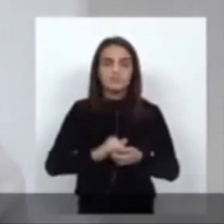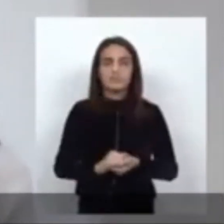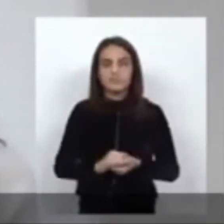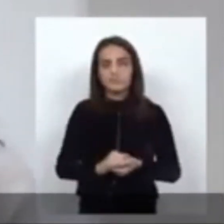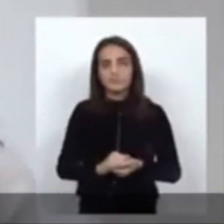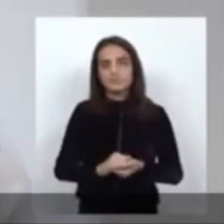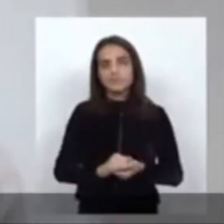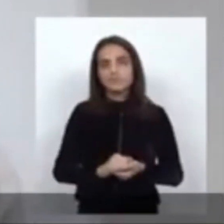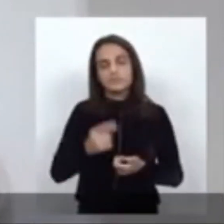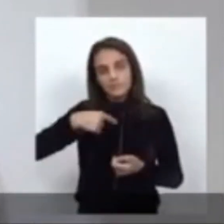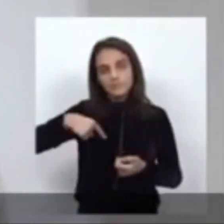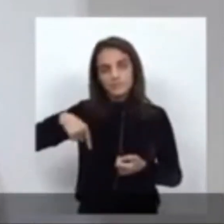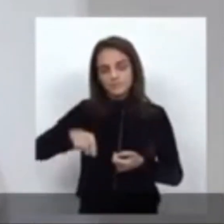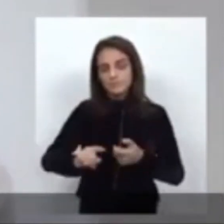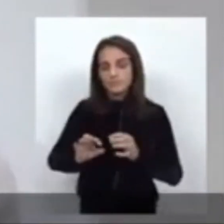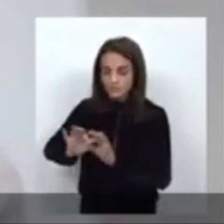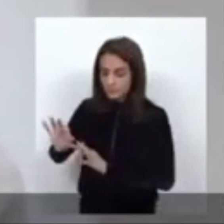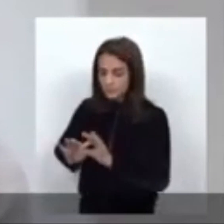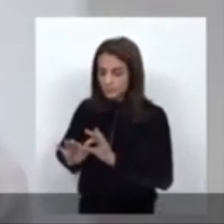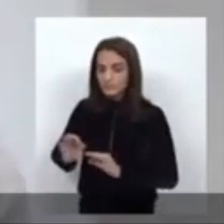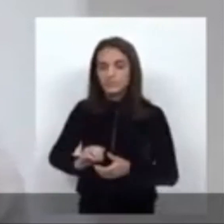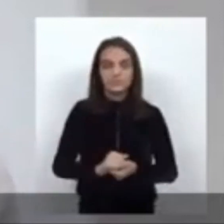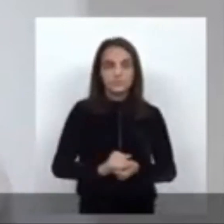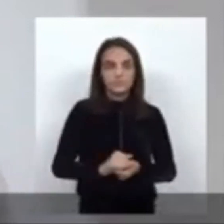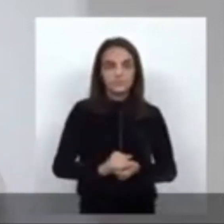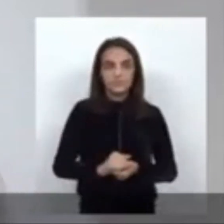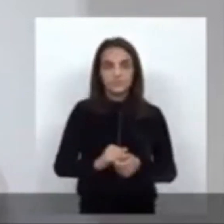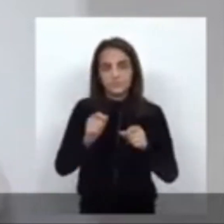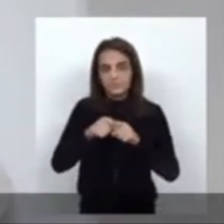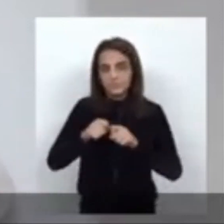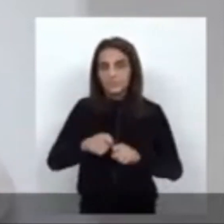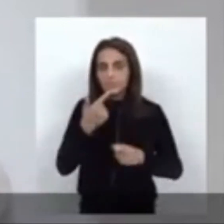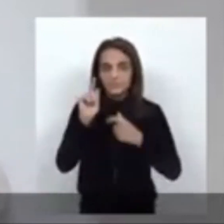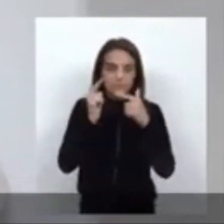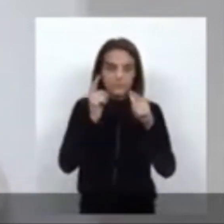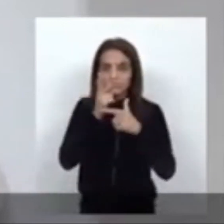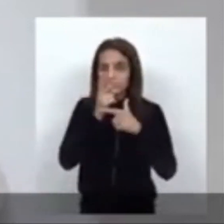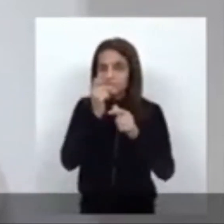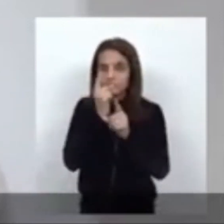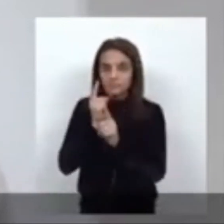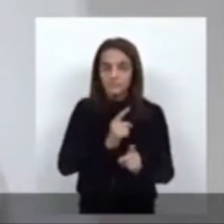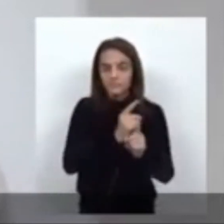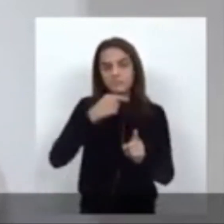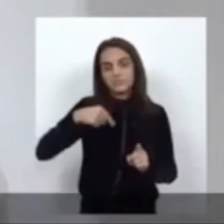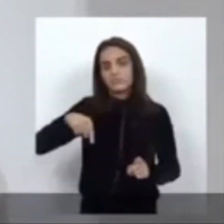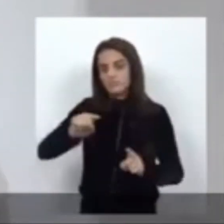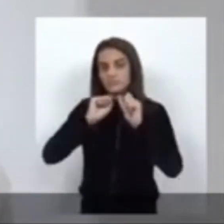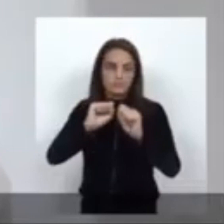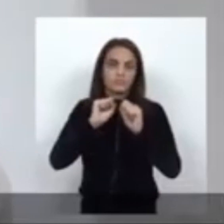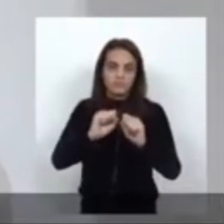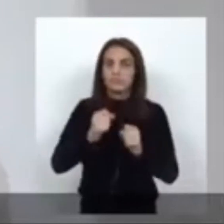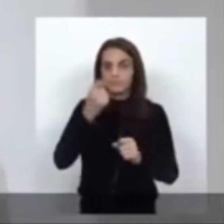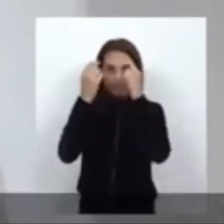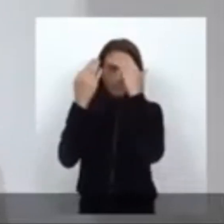aí nós vamos nos organizar, né? E faremos aí outros encontros para que a gente possa, né, tirar aí as